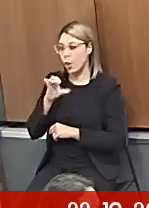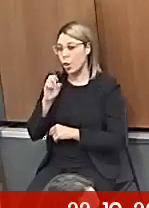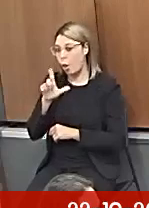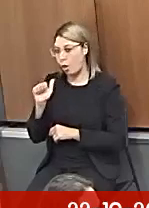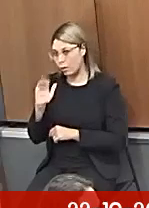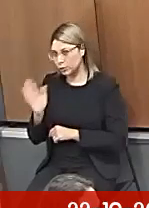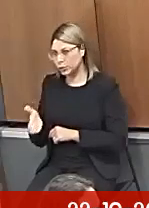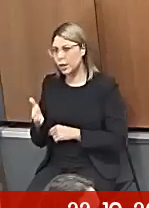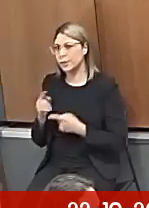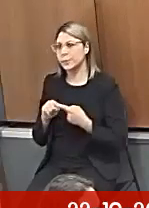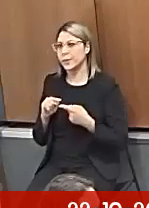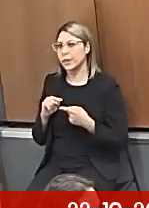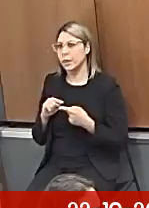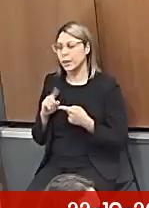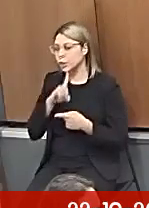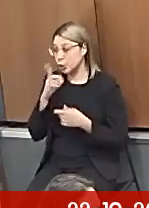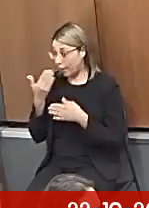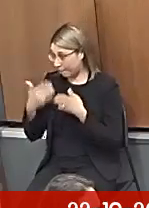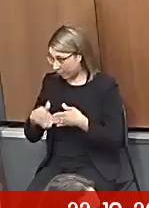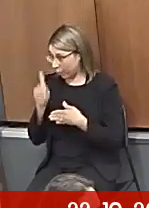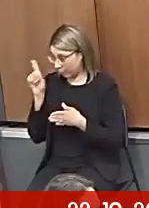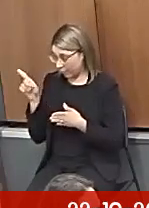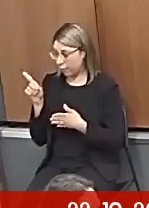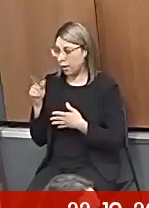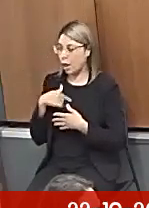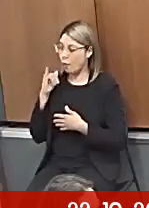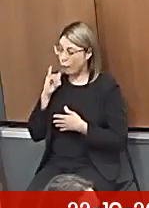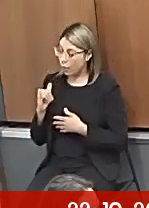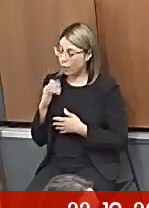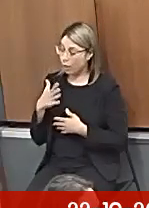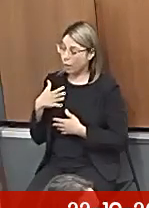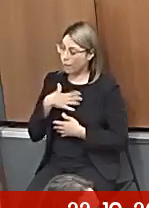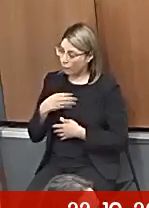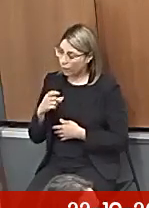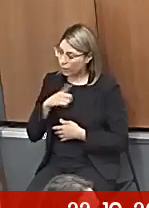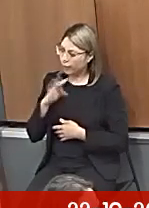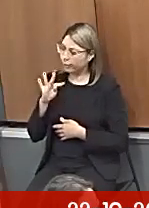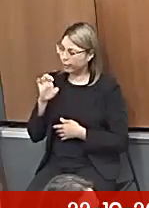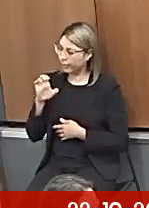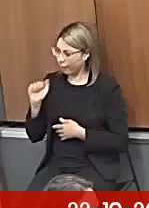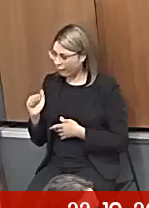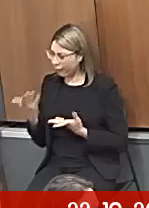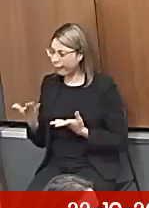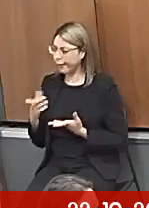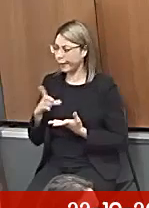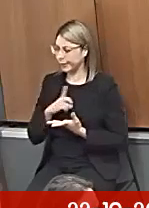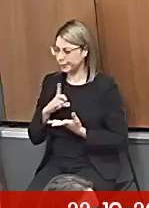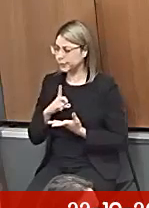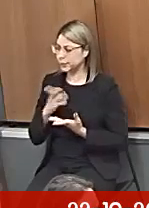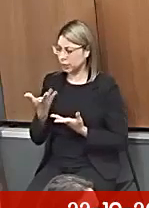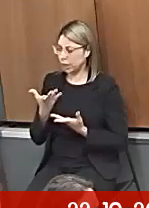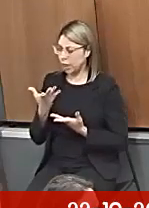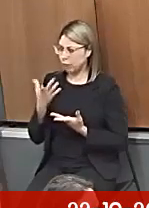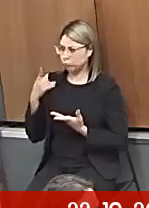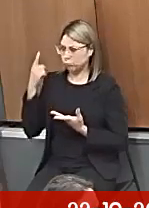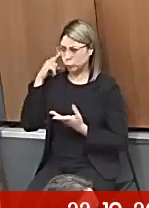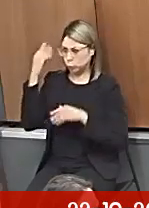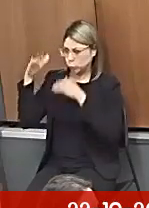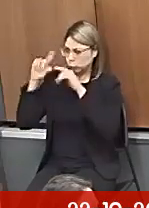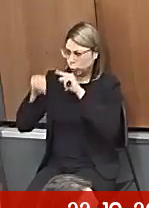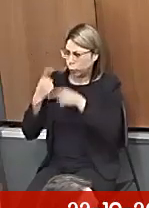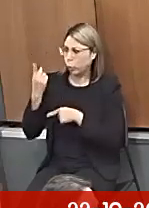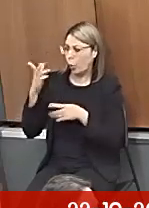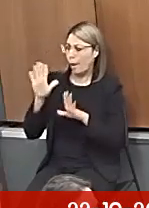agora, processo seletivo, no dia da prova do processo seletivo, eu falei, olha, meu filho tem TEA, ele tem um cognitivo bom, mas ele não tem aquela,